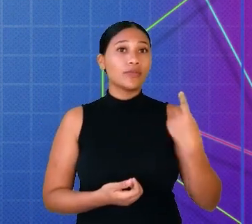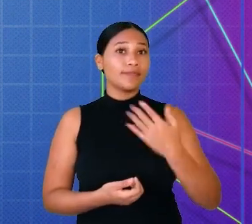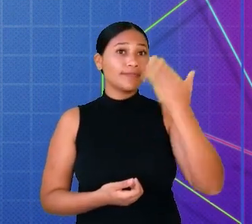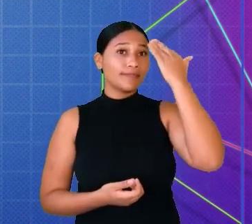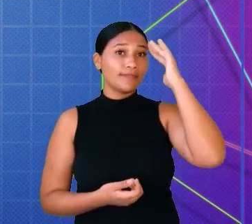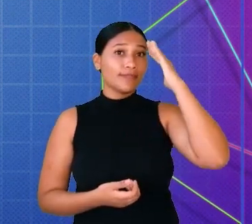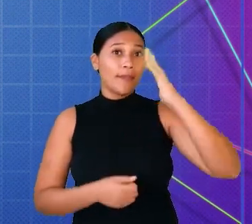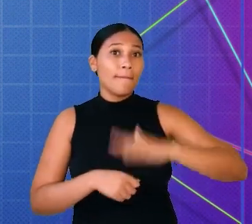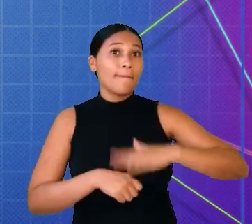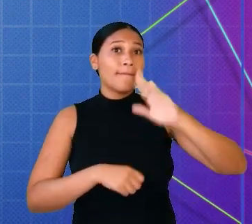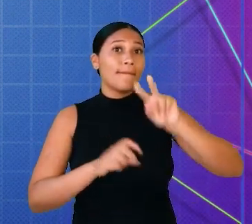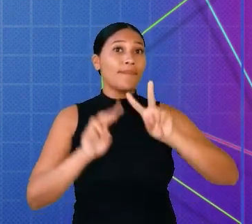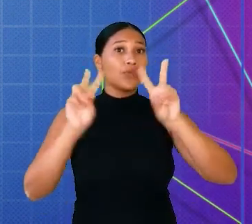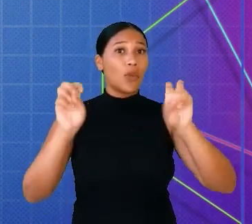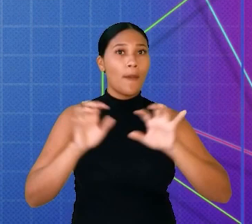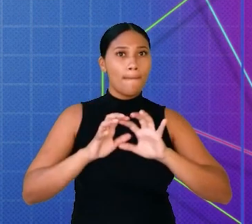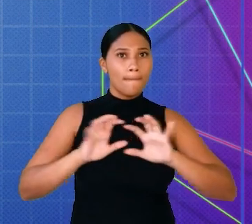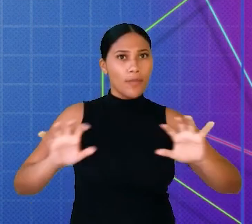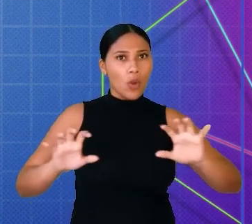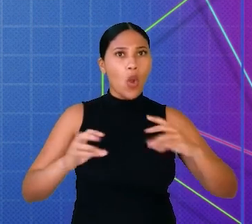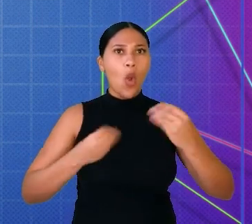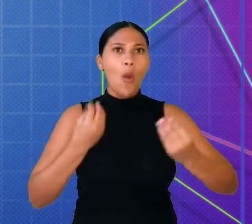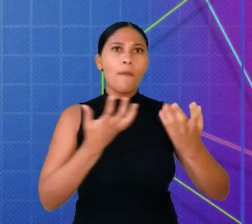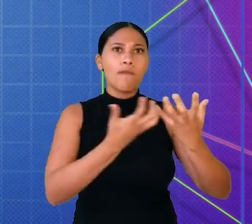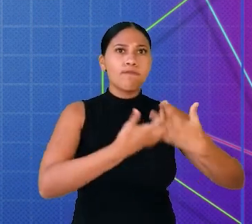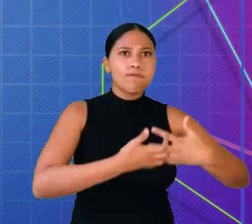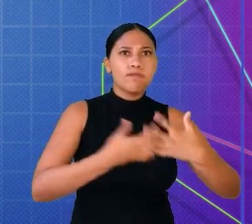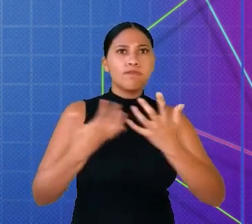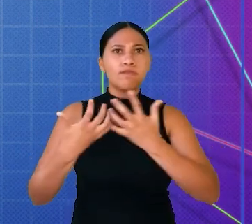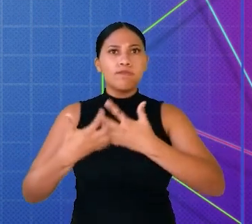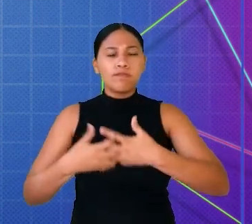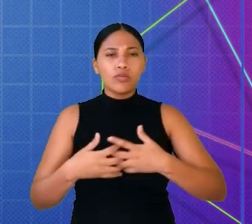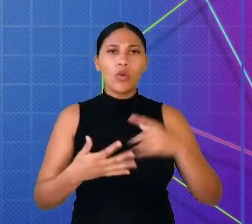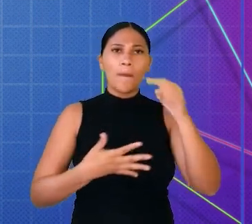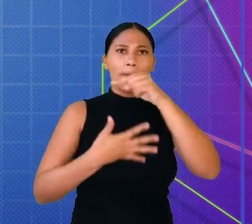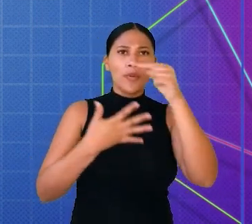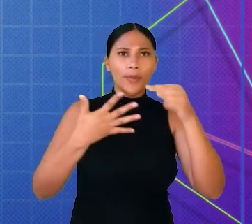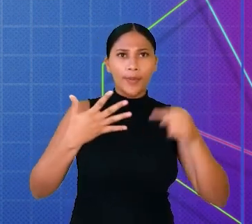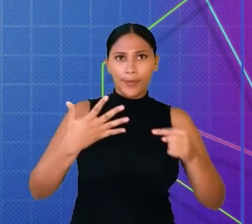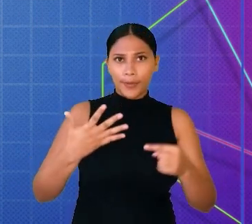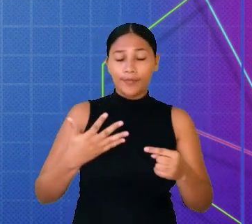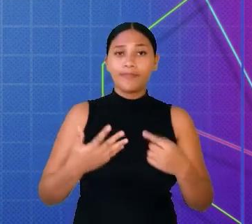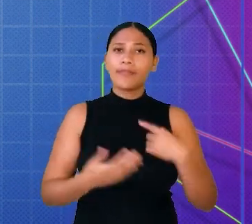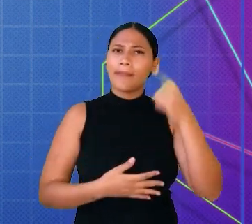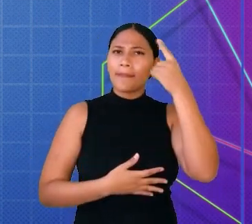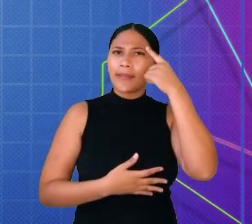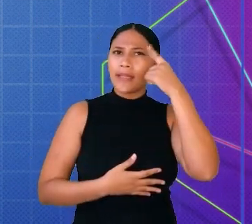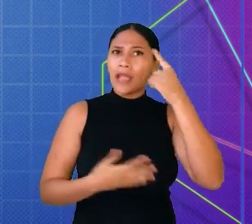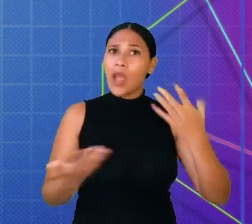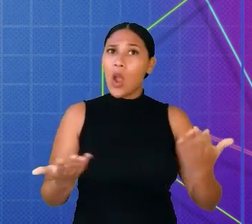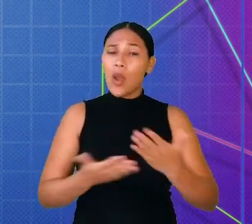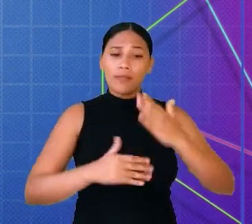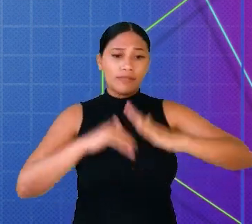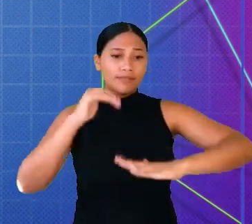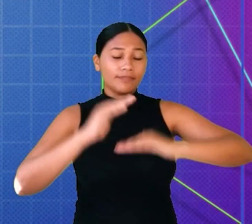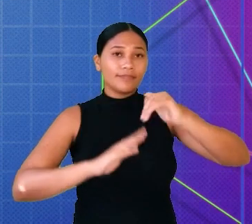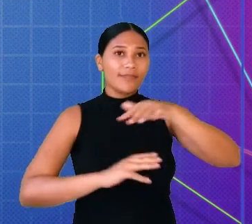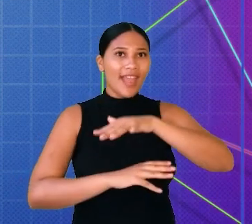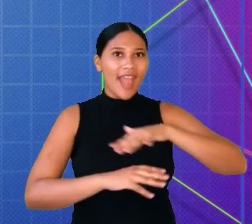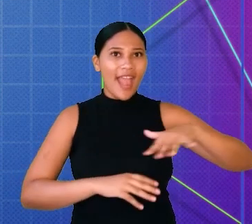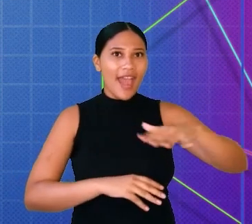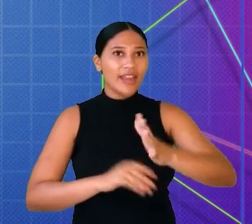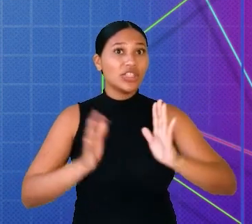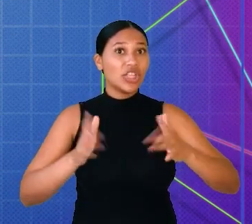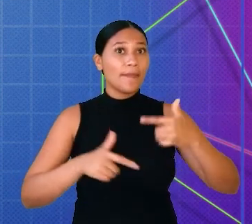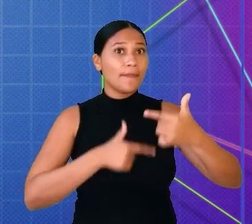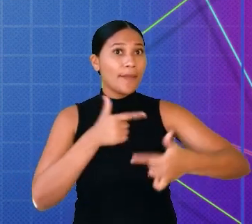Nós iremos entender um pouco mais dessa separação e como funciona esse mercado em todos os quesitos possíveis. Pensando aqui agora nos profissionais da